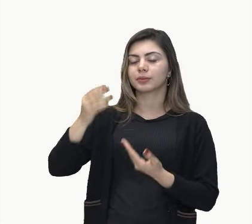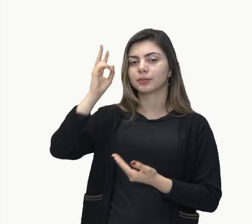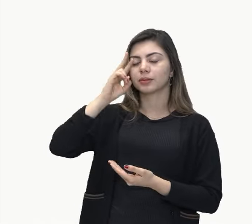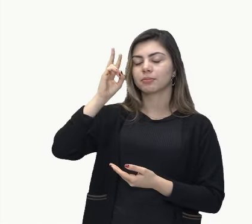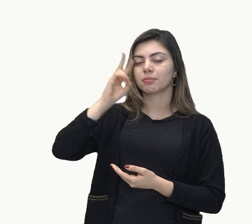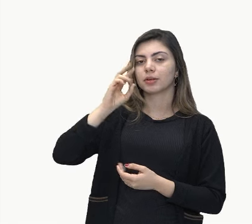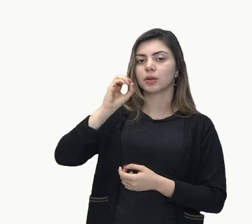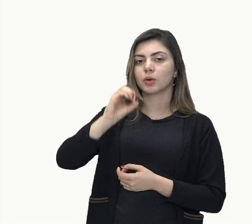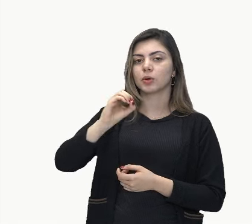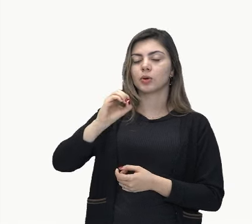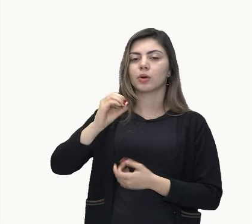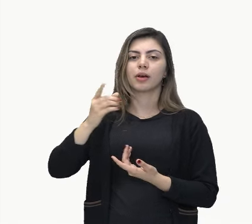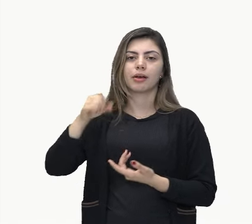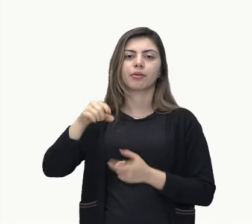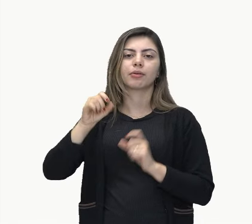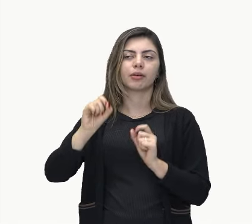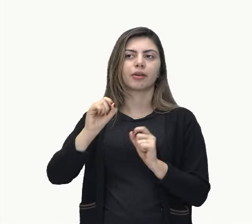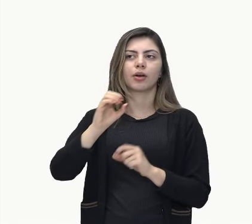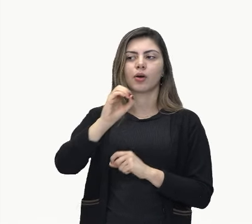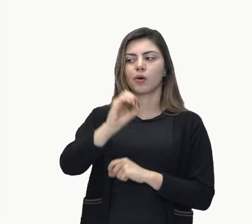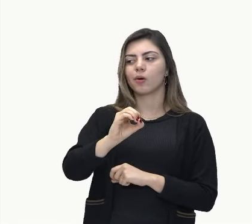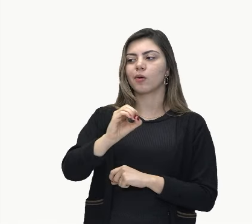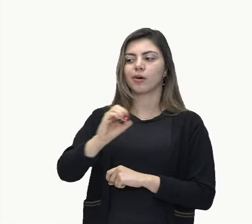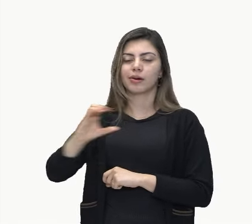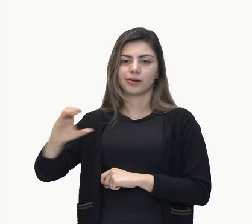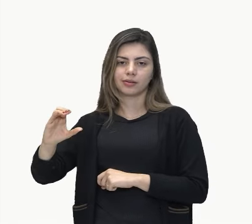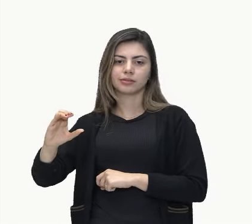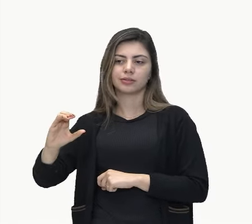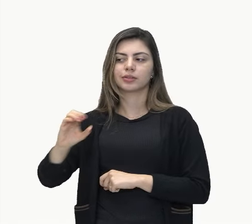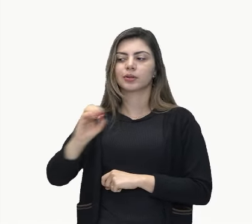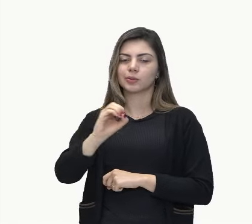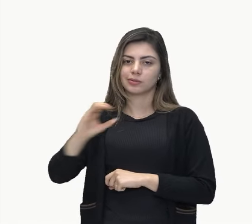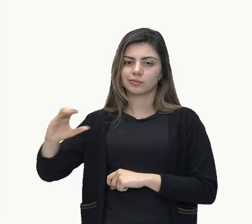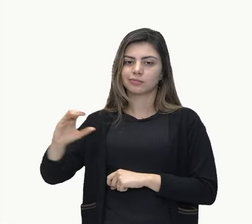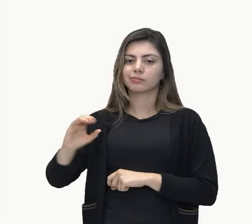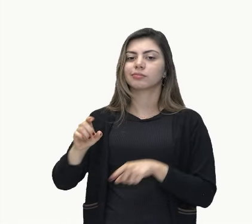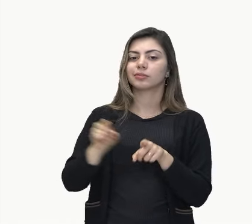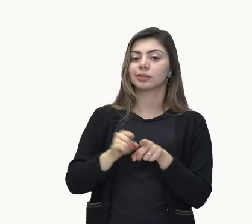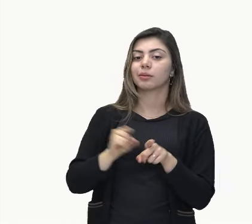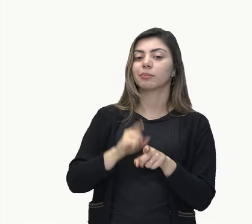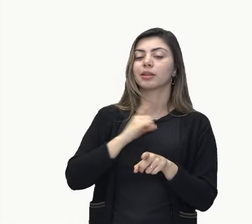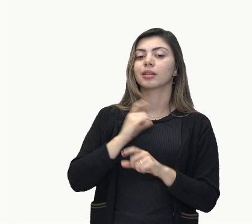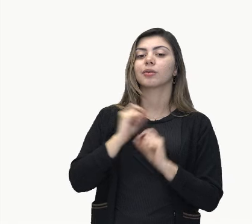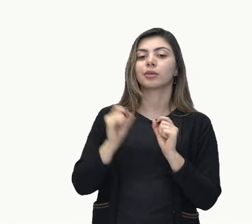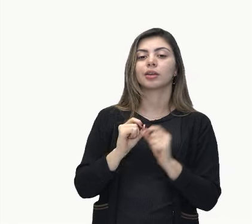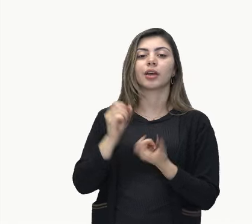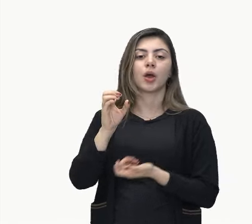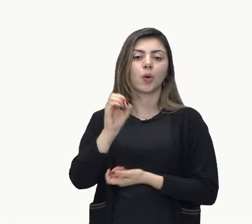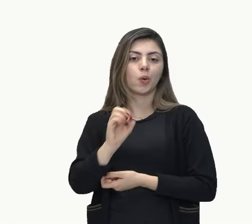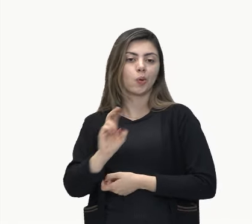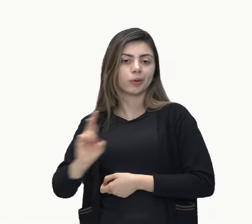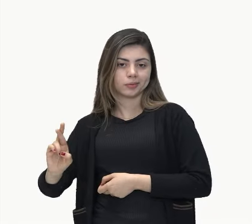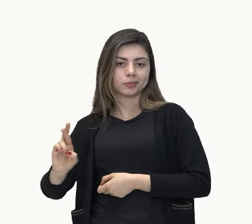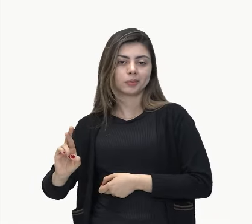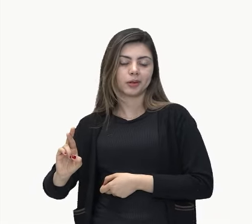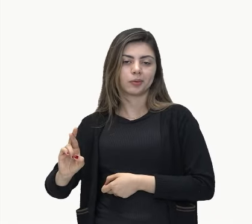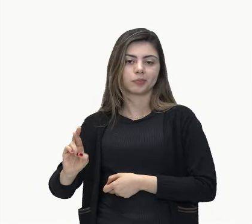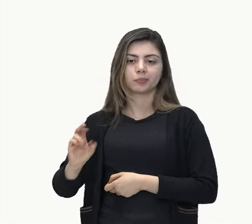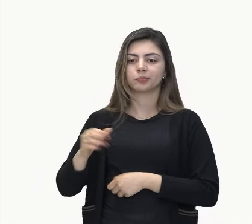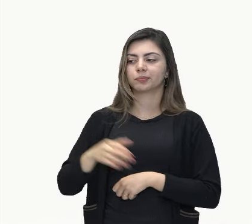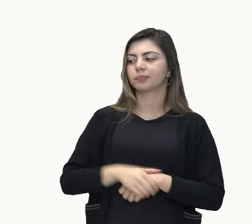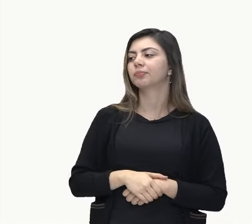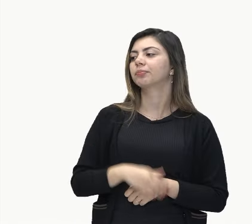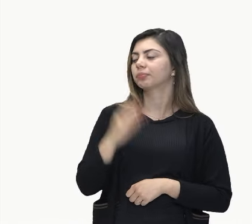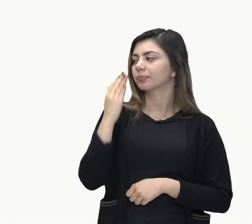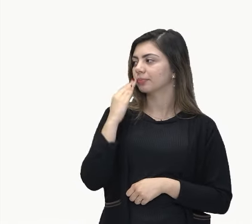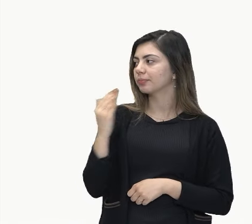quê? Oeste, né? E a Serra Madre Oriental, que é essa região aqui, ok? Que já pega